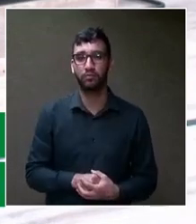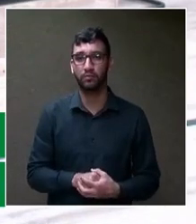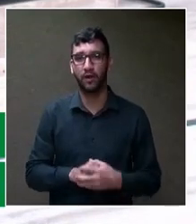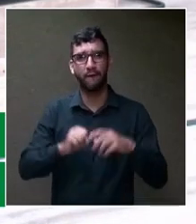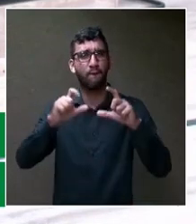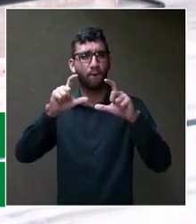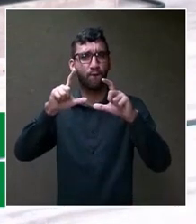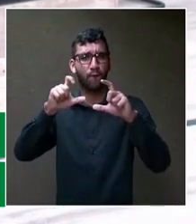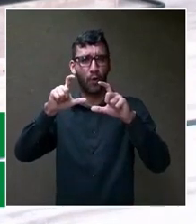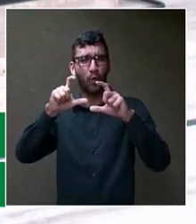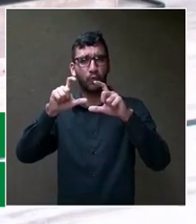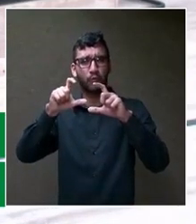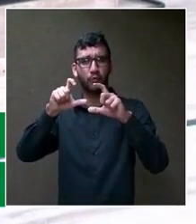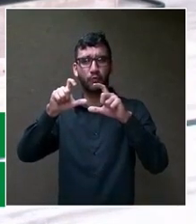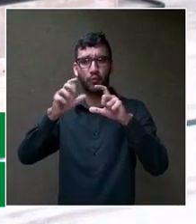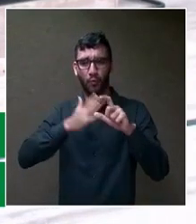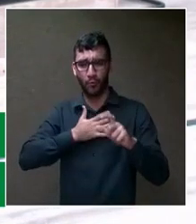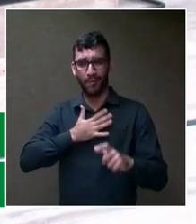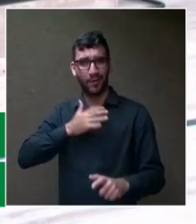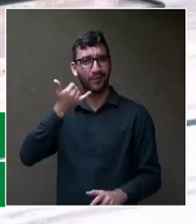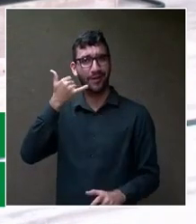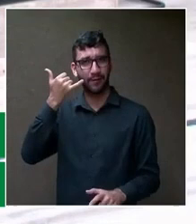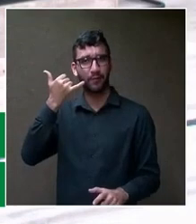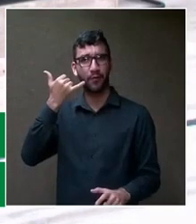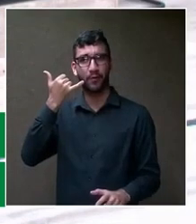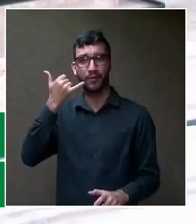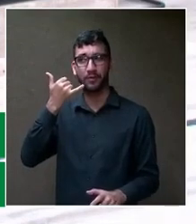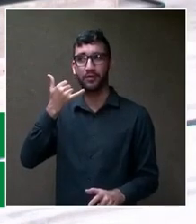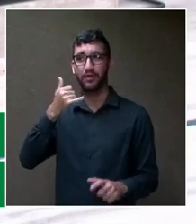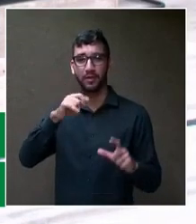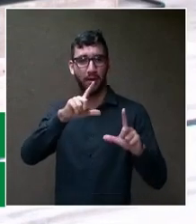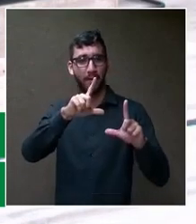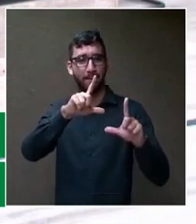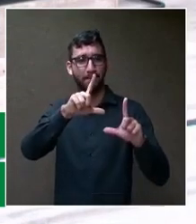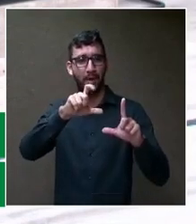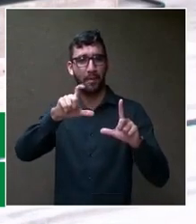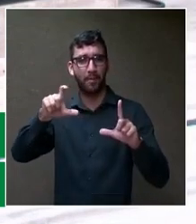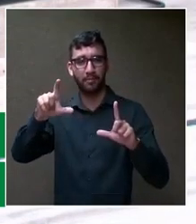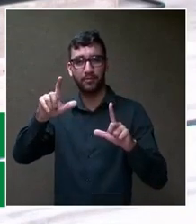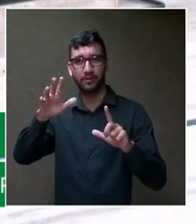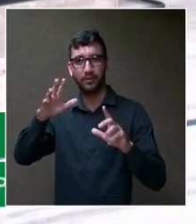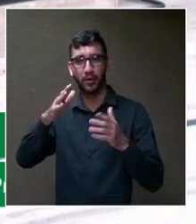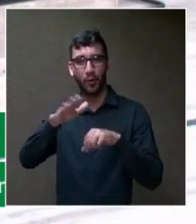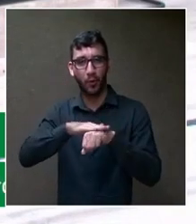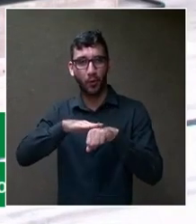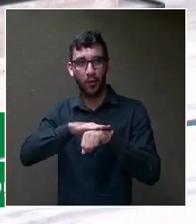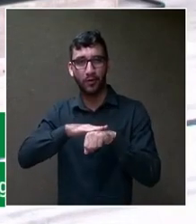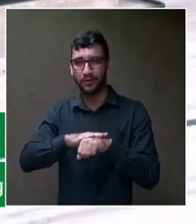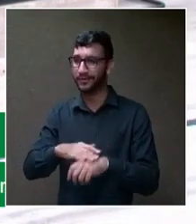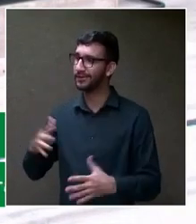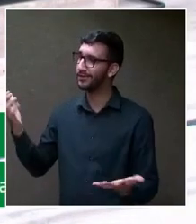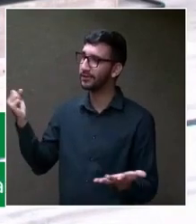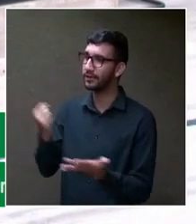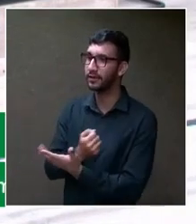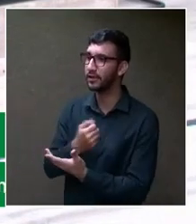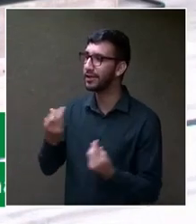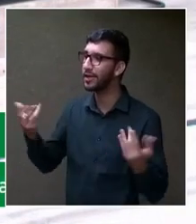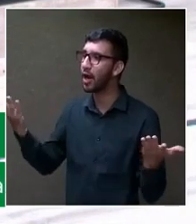As fotos no meu celular, os prints de conversas. Você disse que merda, e